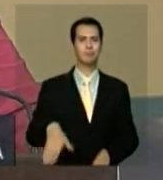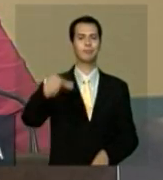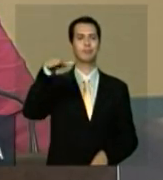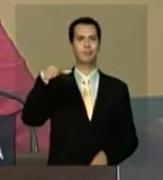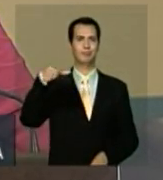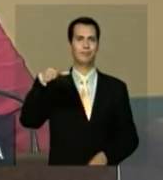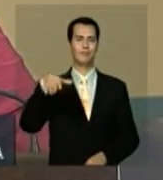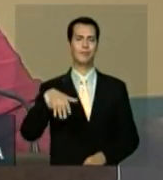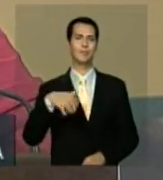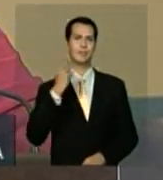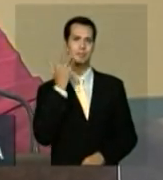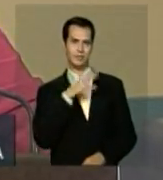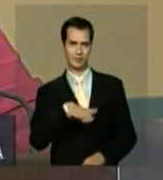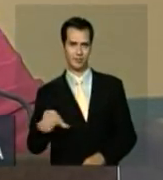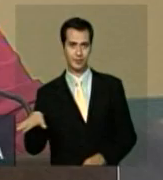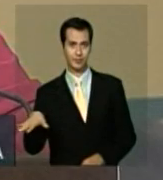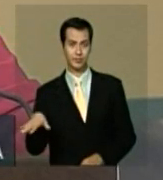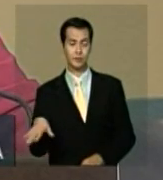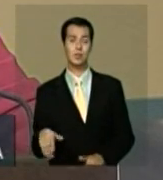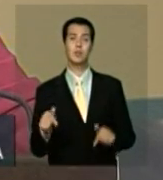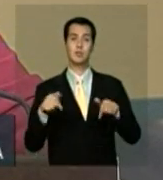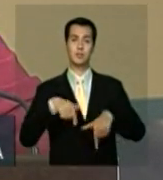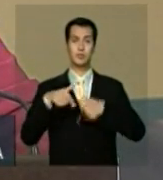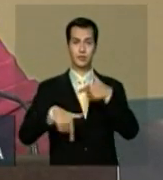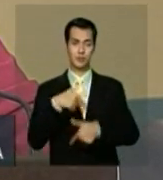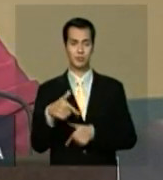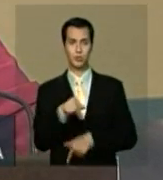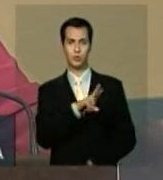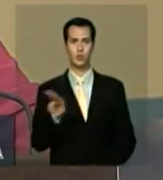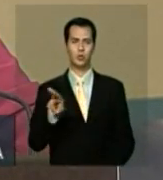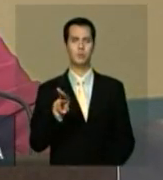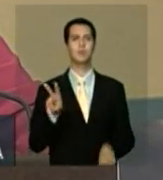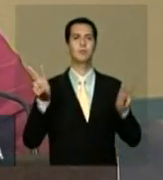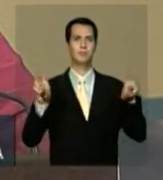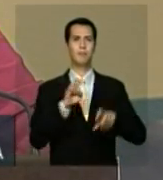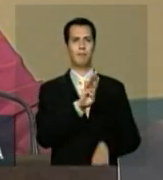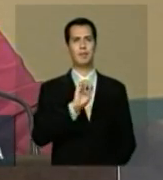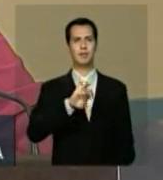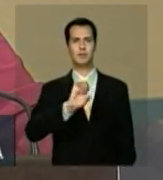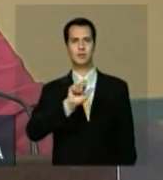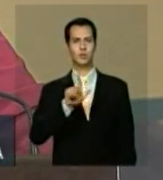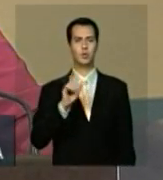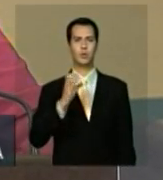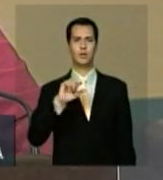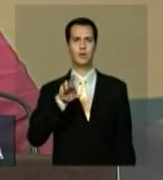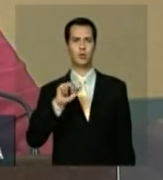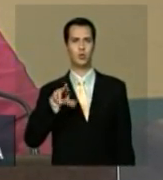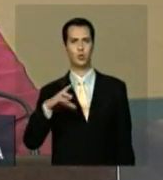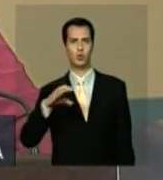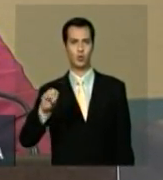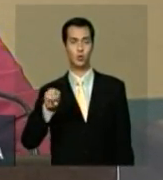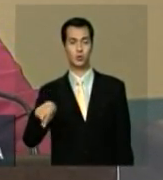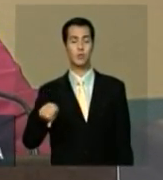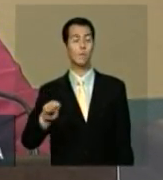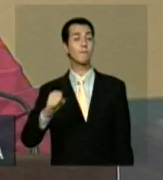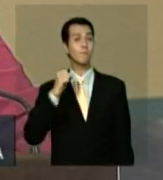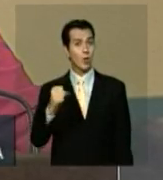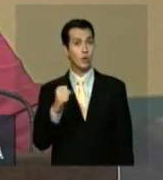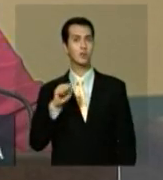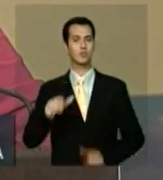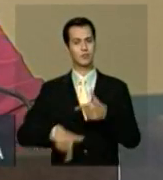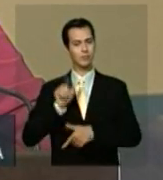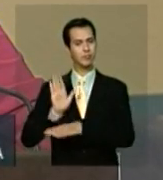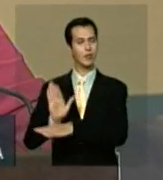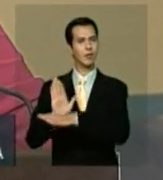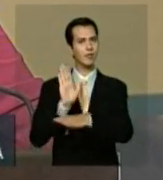Brasil carinhoso é a mais forte iniciativa de combate à pobreza extrema nessa faixa etária